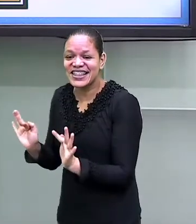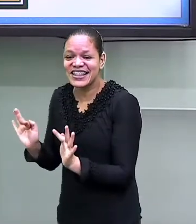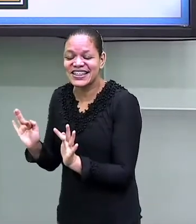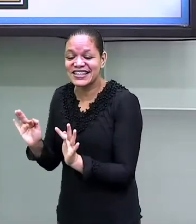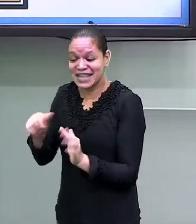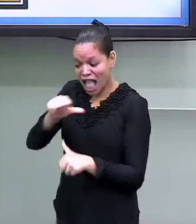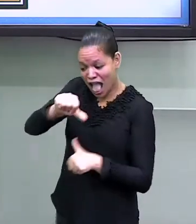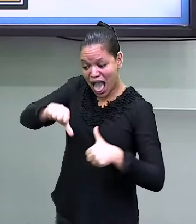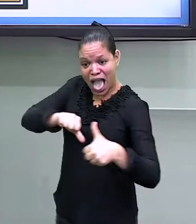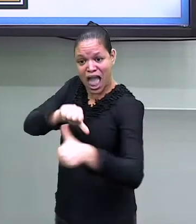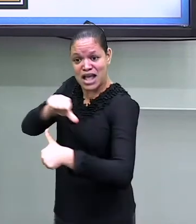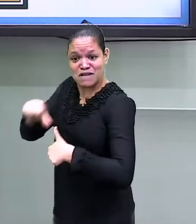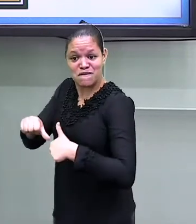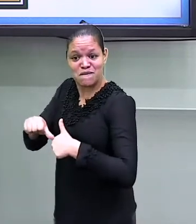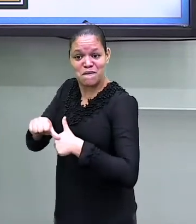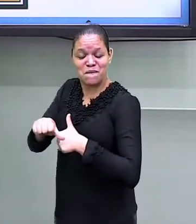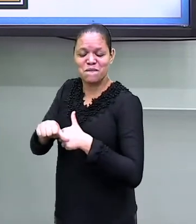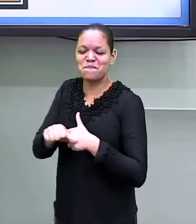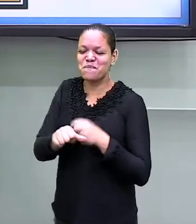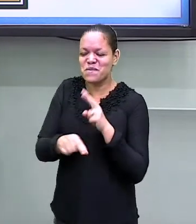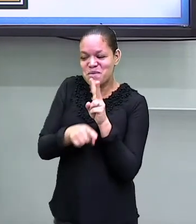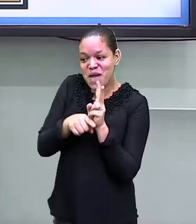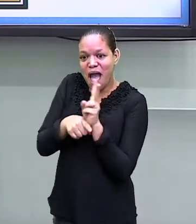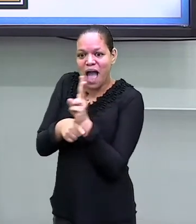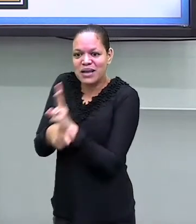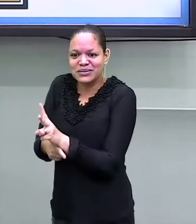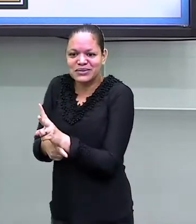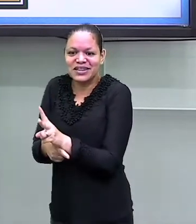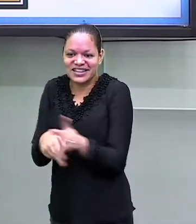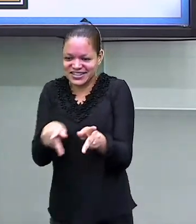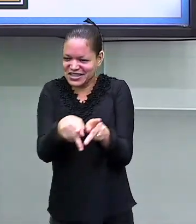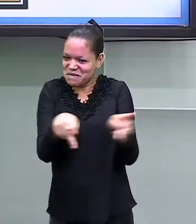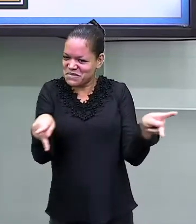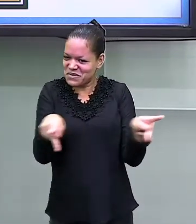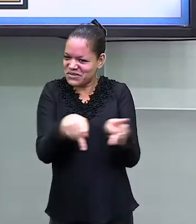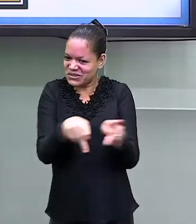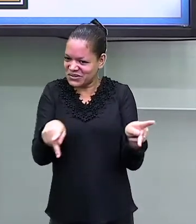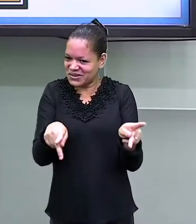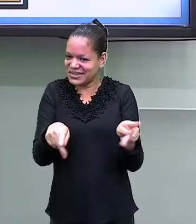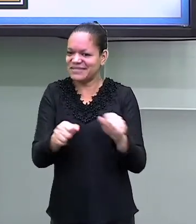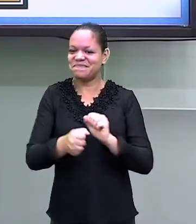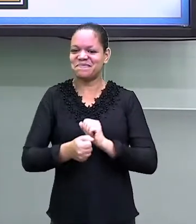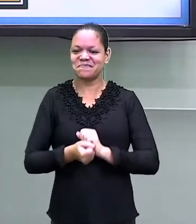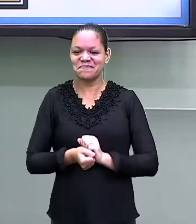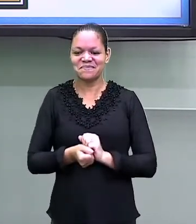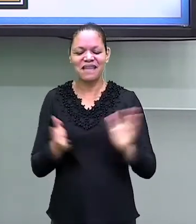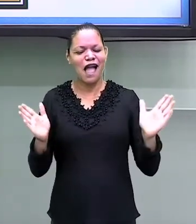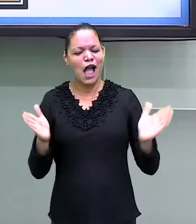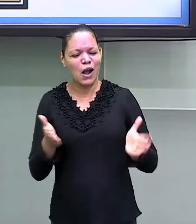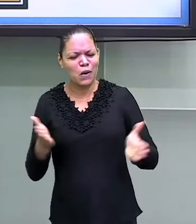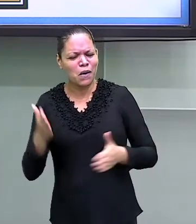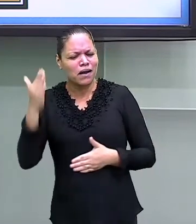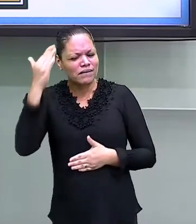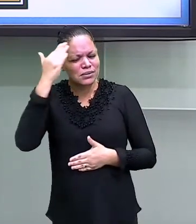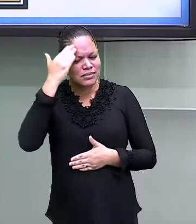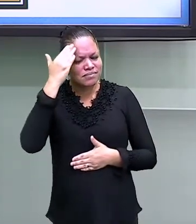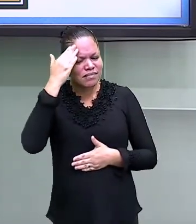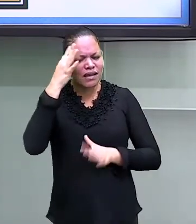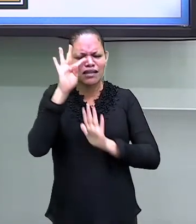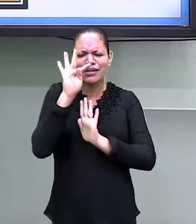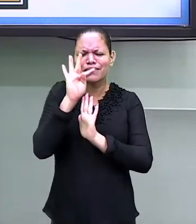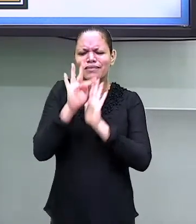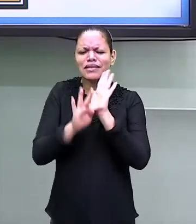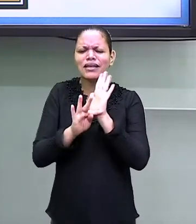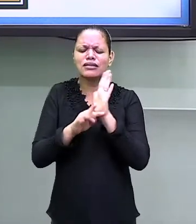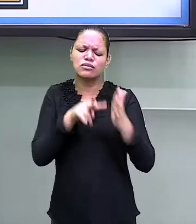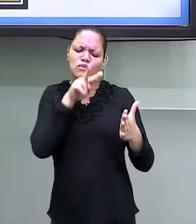vai ser meu assistente da sala, hein? Vamos estudar muito. Agora a gente vai estar fazendo a interpretação desse texto que a gente acabou